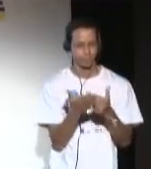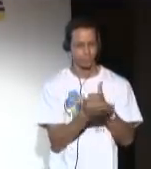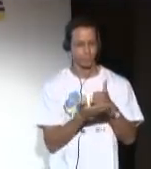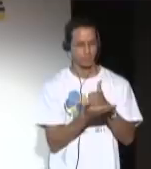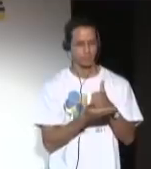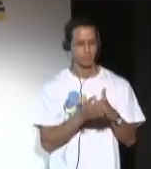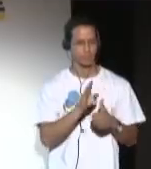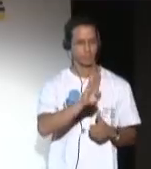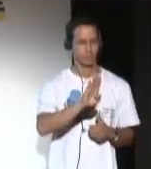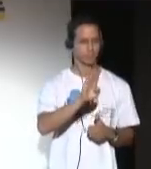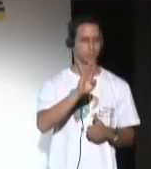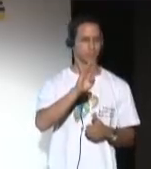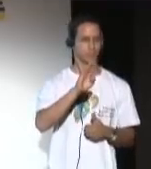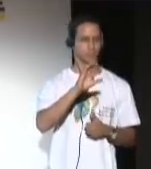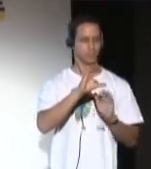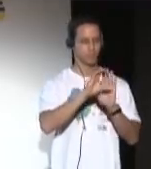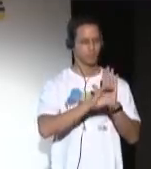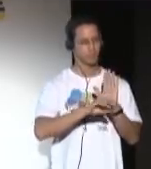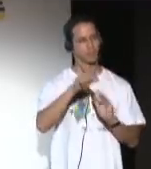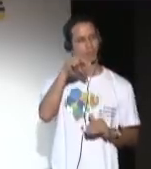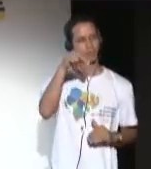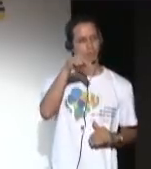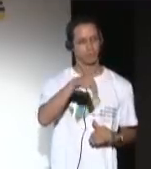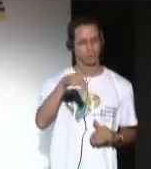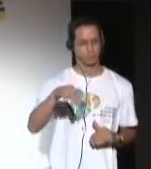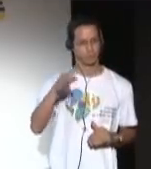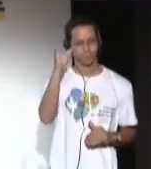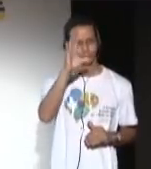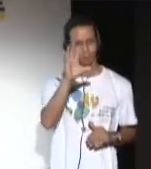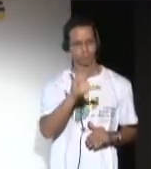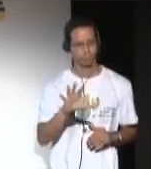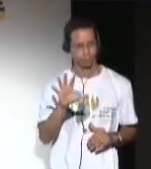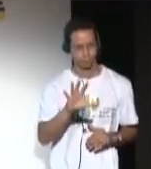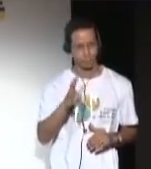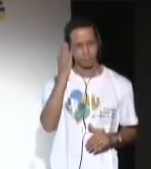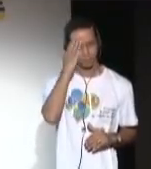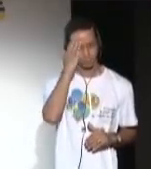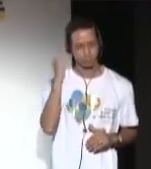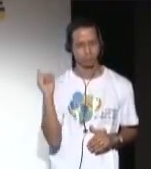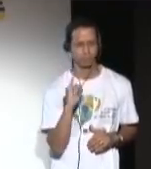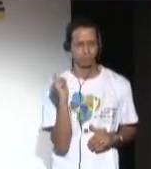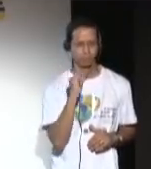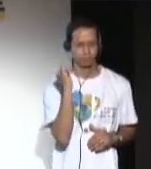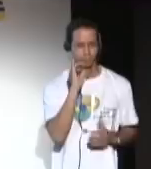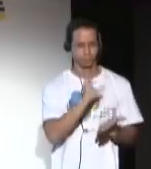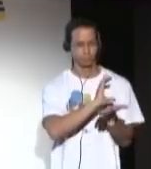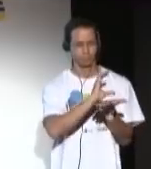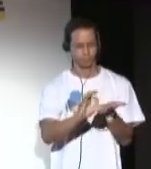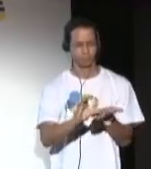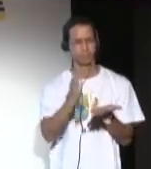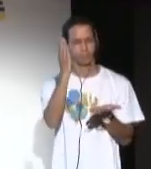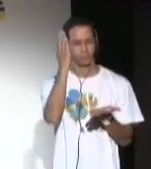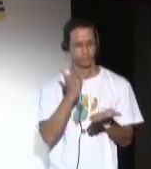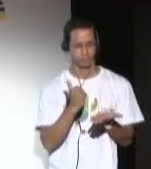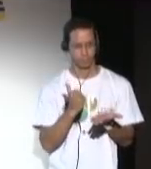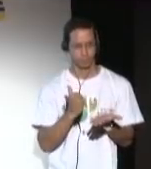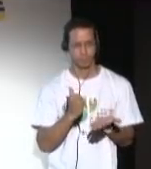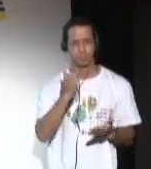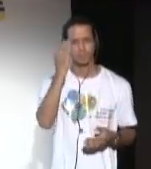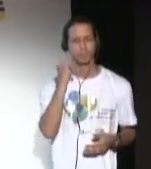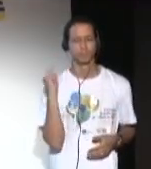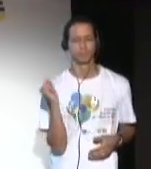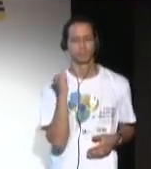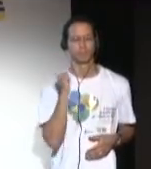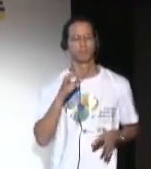base curricular nacional. Então, nós sabemos muito bem qual é a importância desses investimentos. A importância